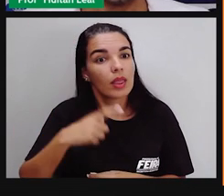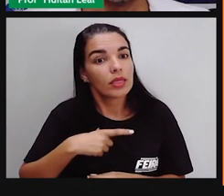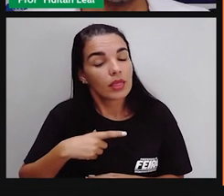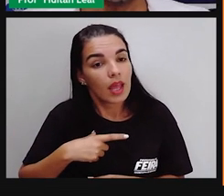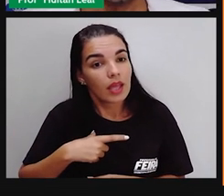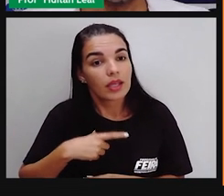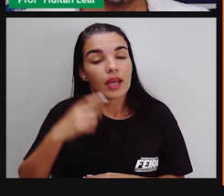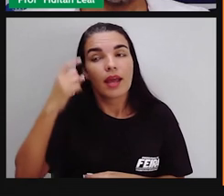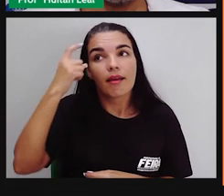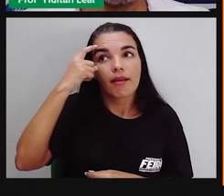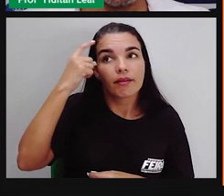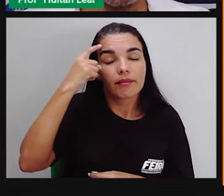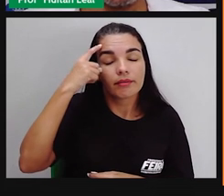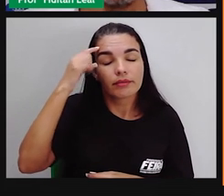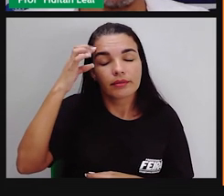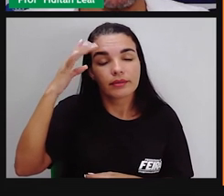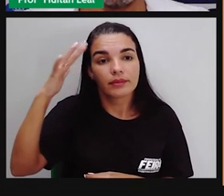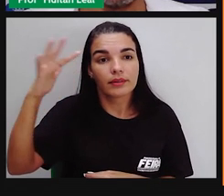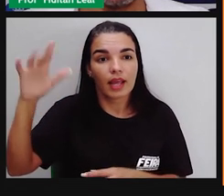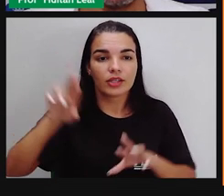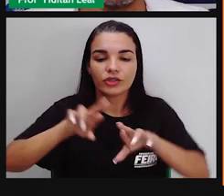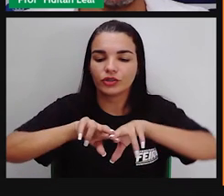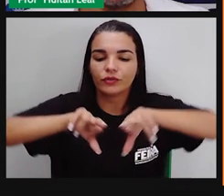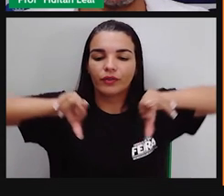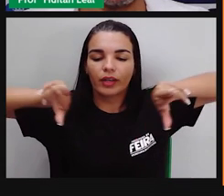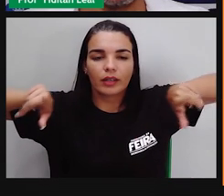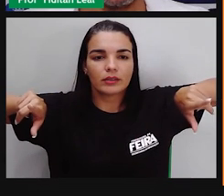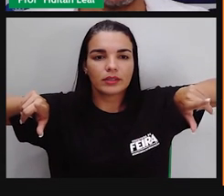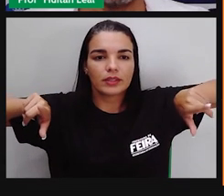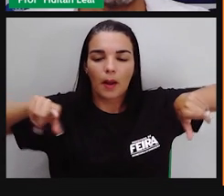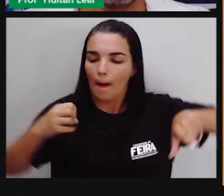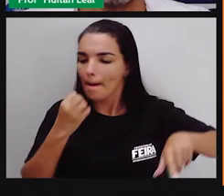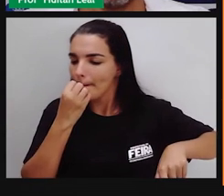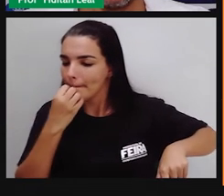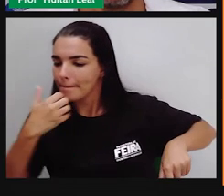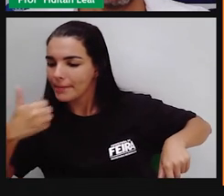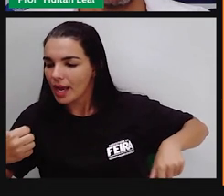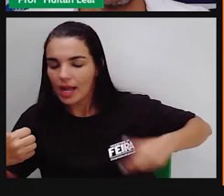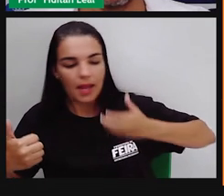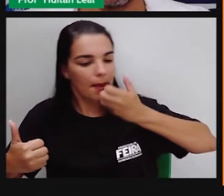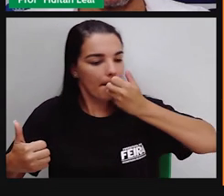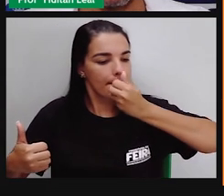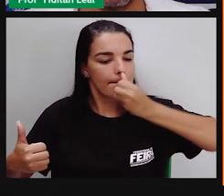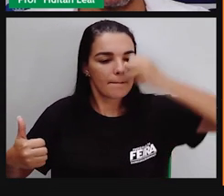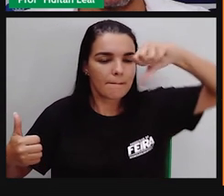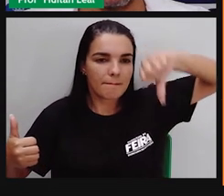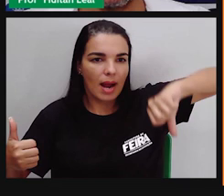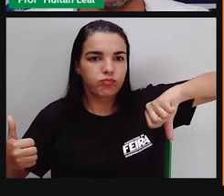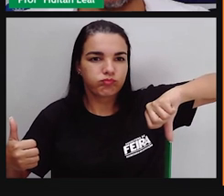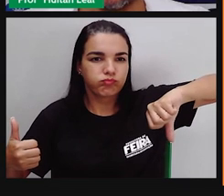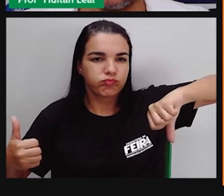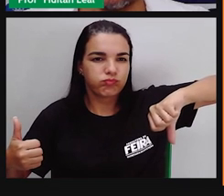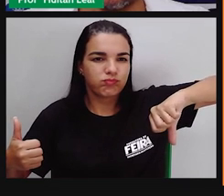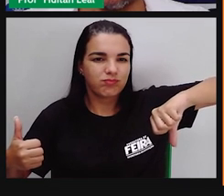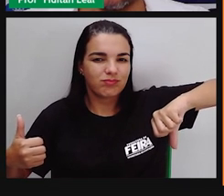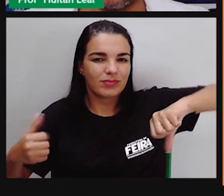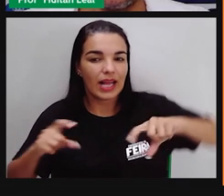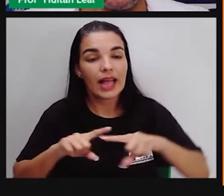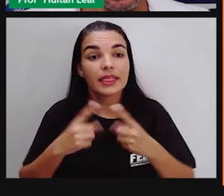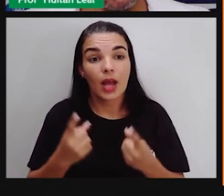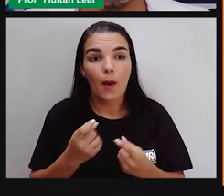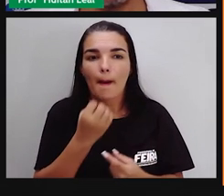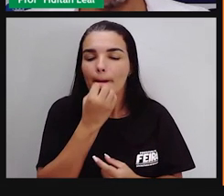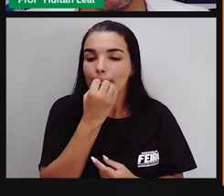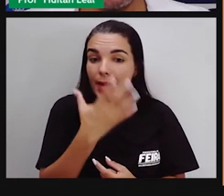bem e outro é o mal. Não é? Feio, bonito, são palavras